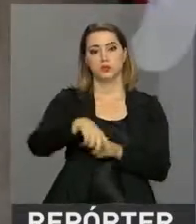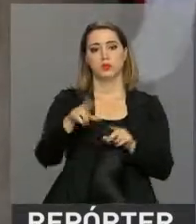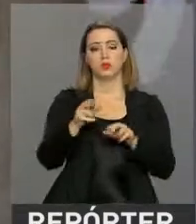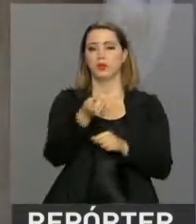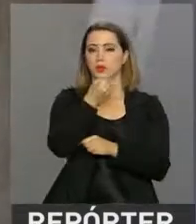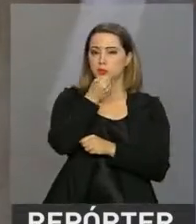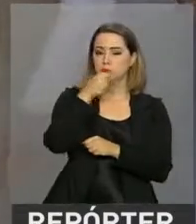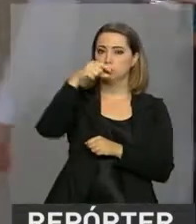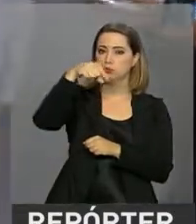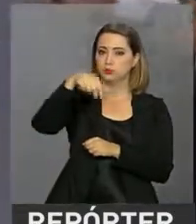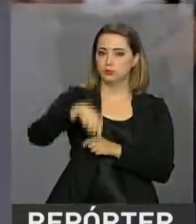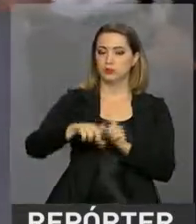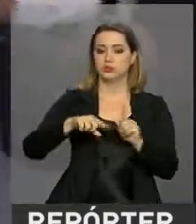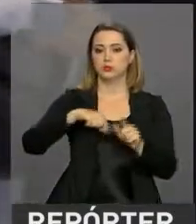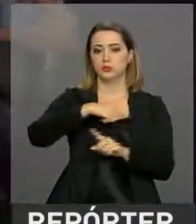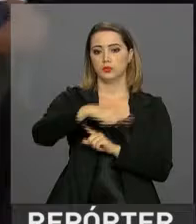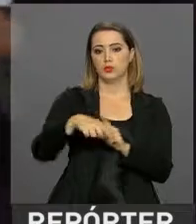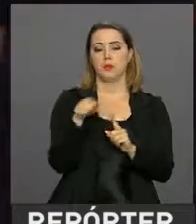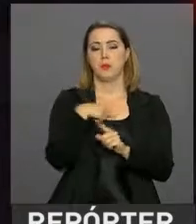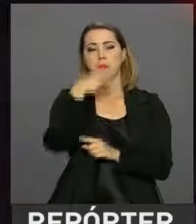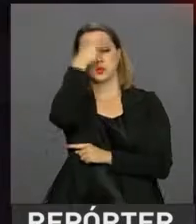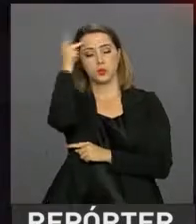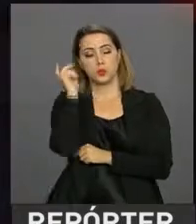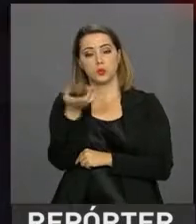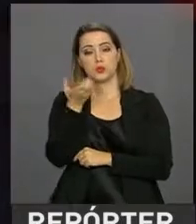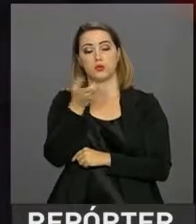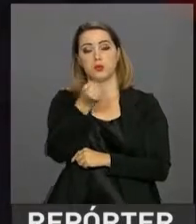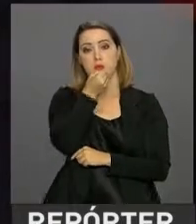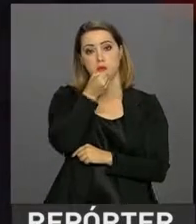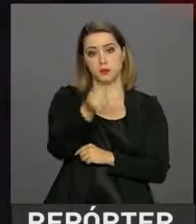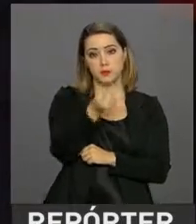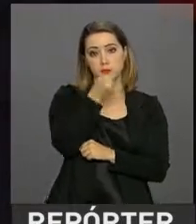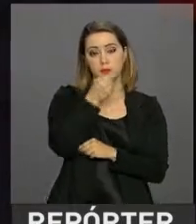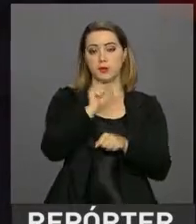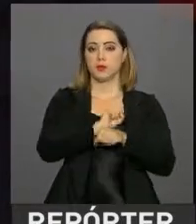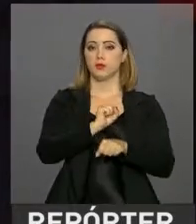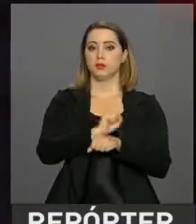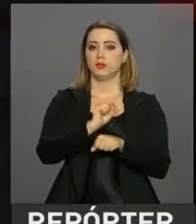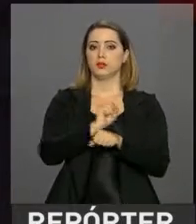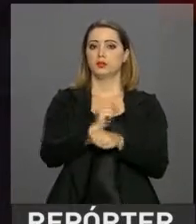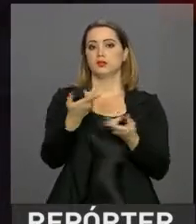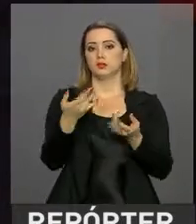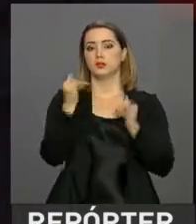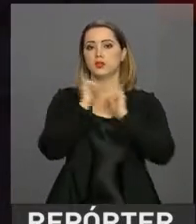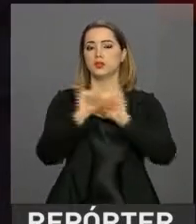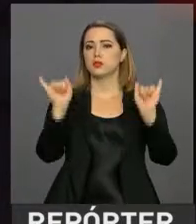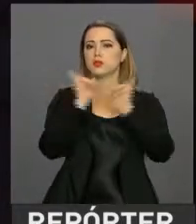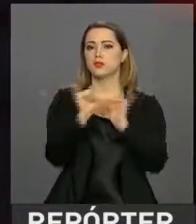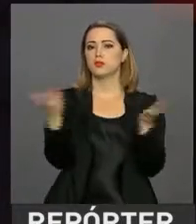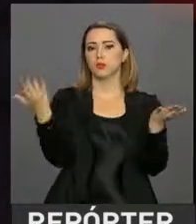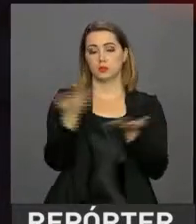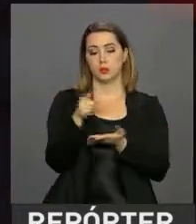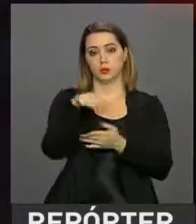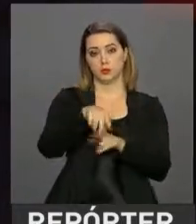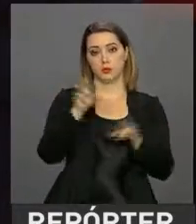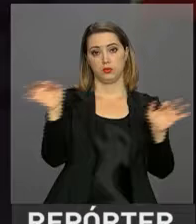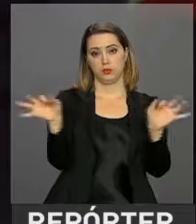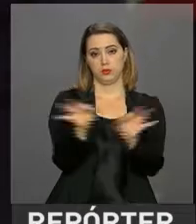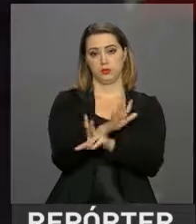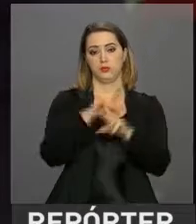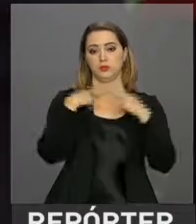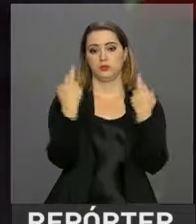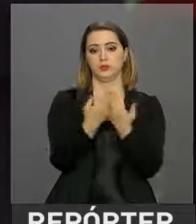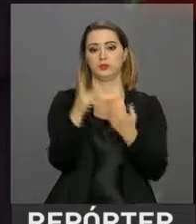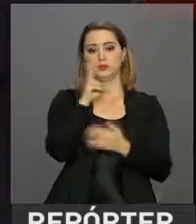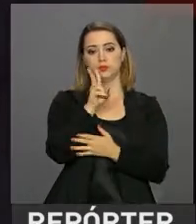uma movimentação grande aqui atrás de mim, de assessores e também de jornalistas, aguardando pelas notícias dessa reunião. Eu vou acompanhar e trago aqui